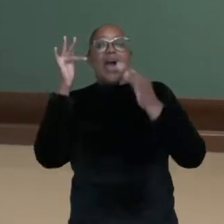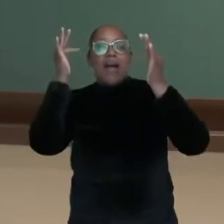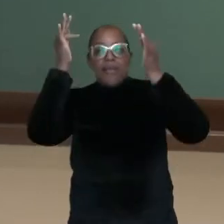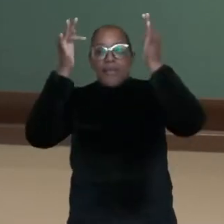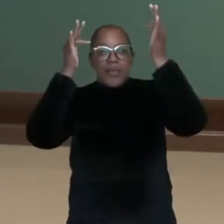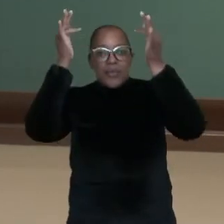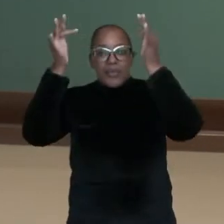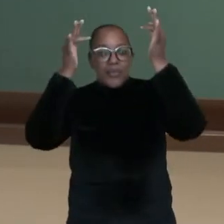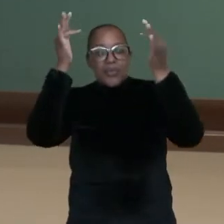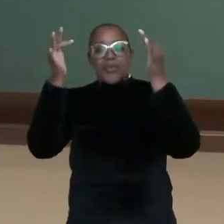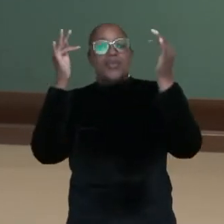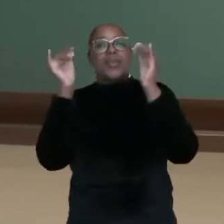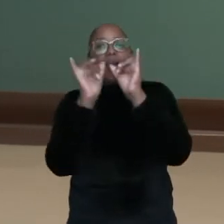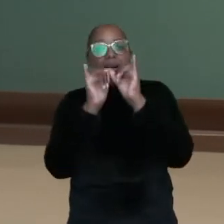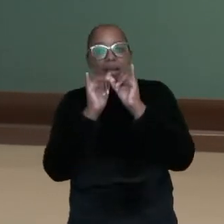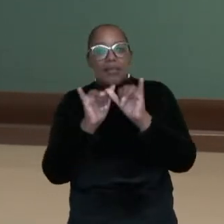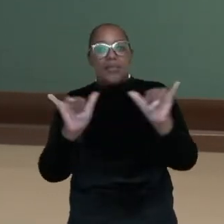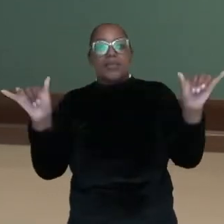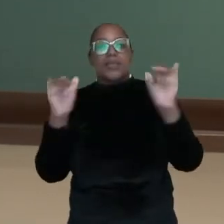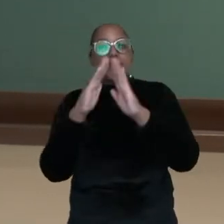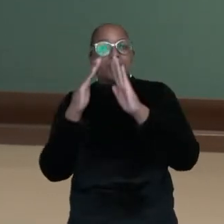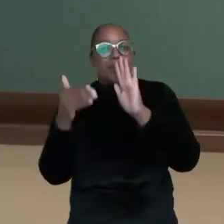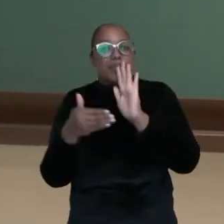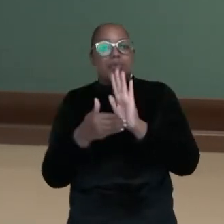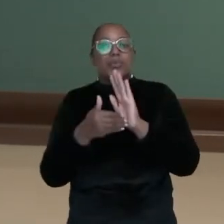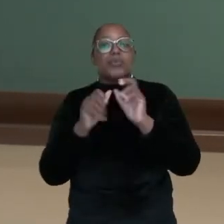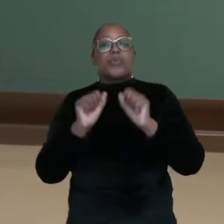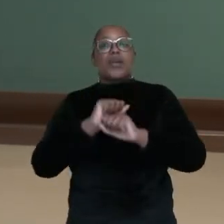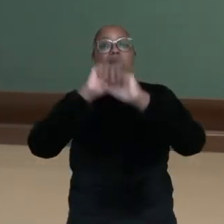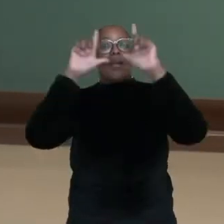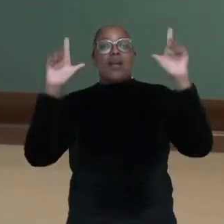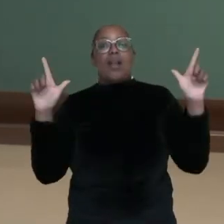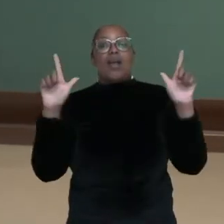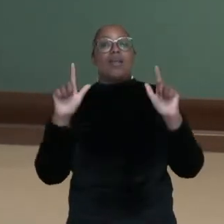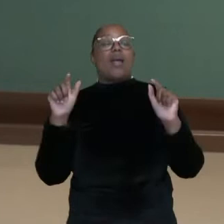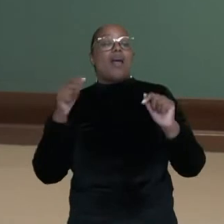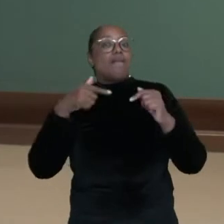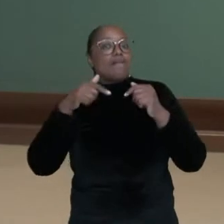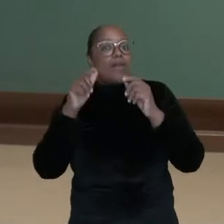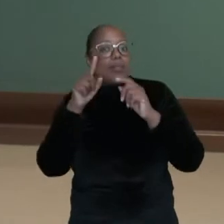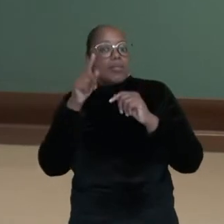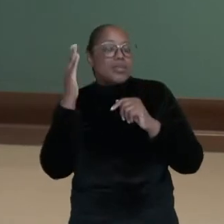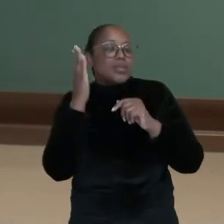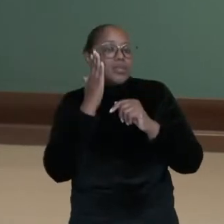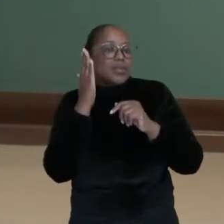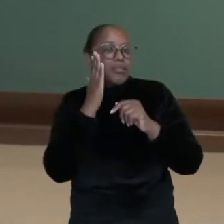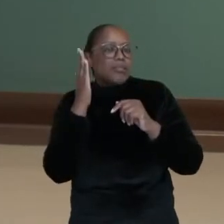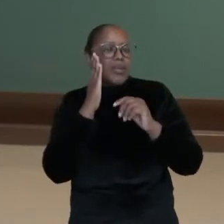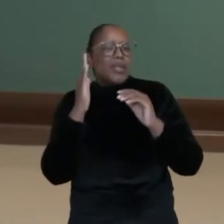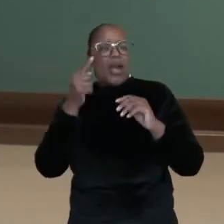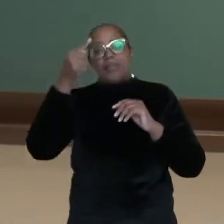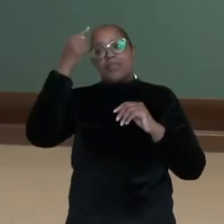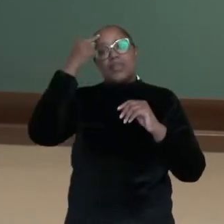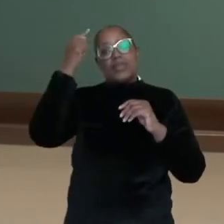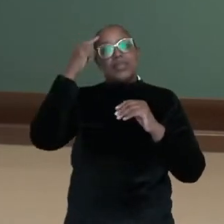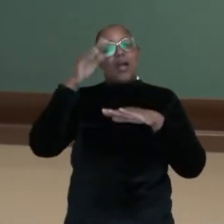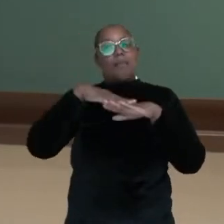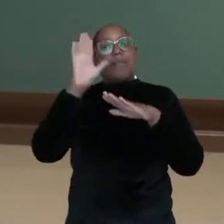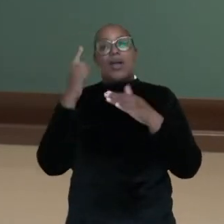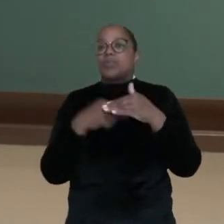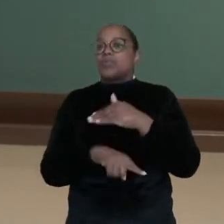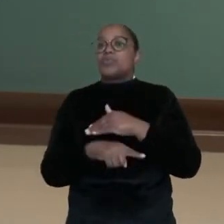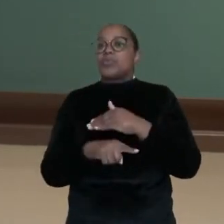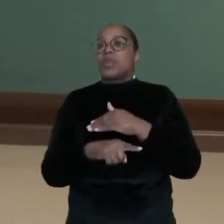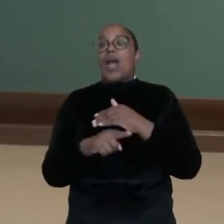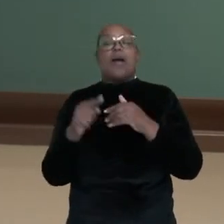tem caráter reflexivo, né? Eles levam você a se entender enquanto indivíduo, a pensar ao lugar que você,